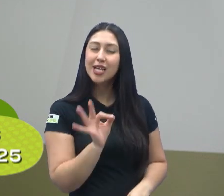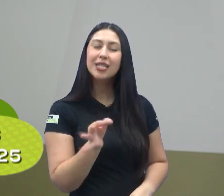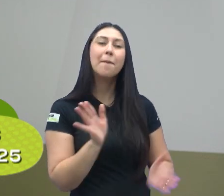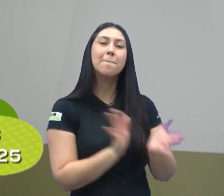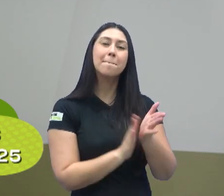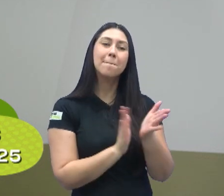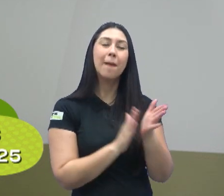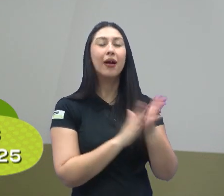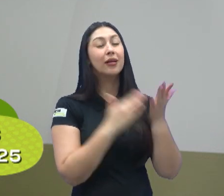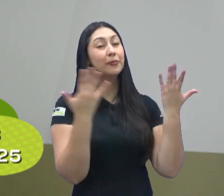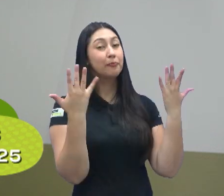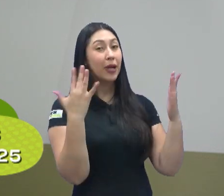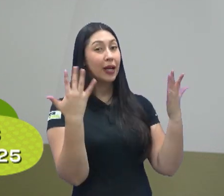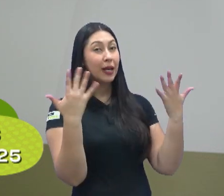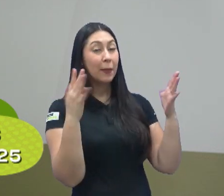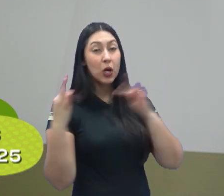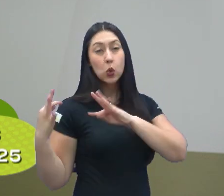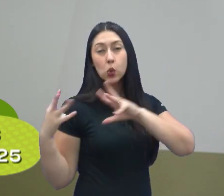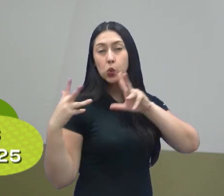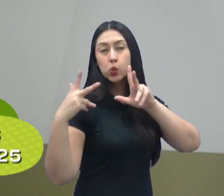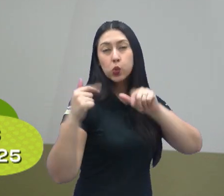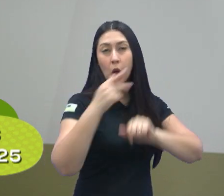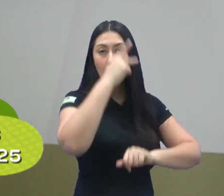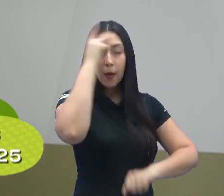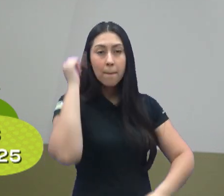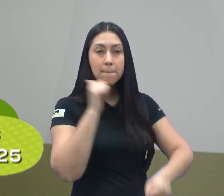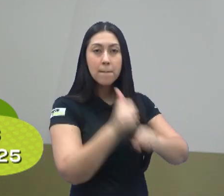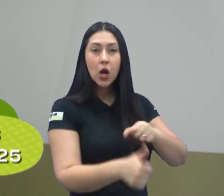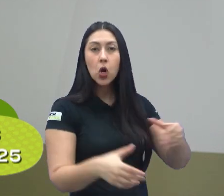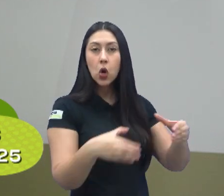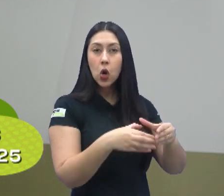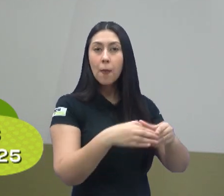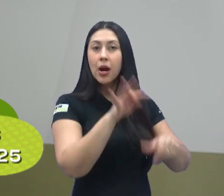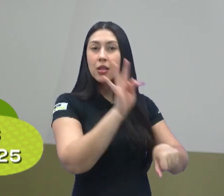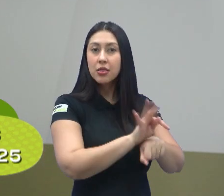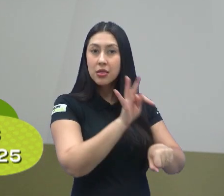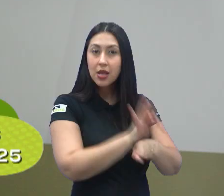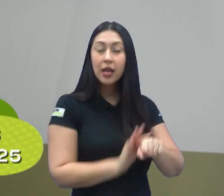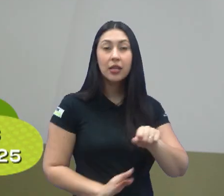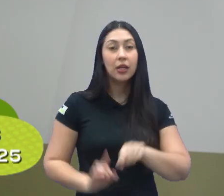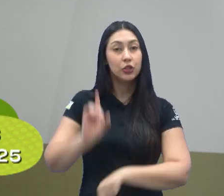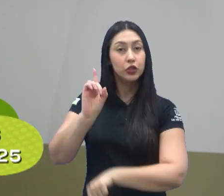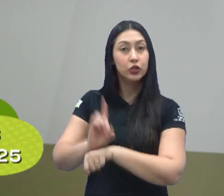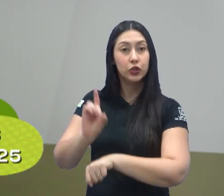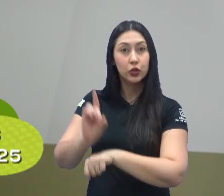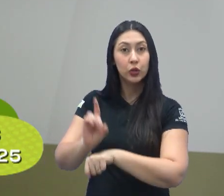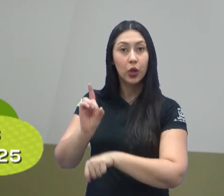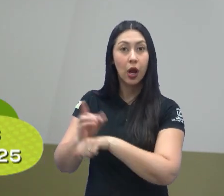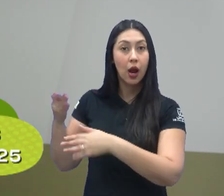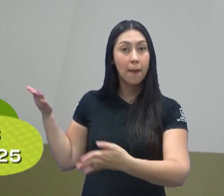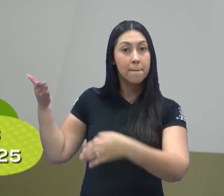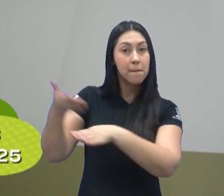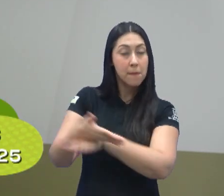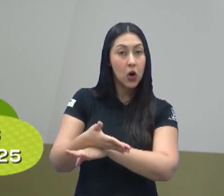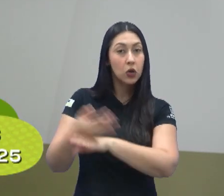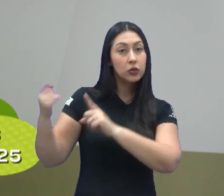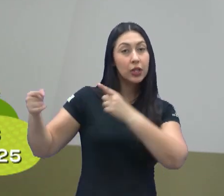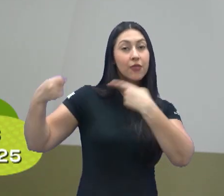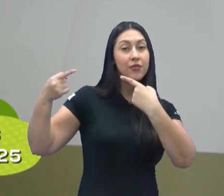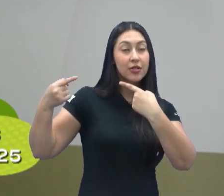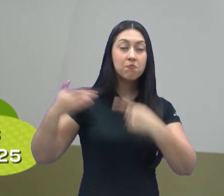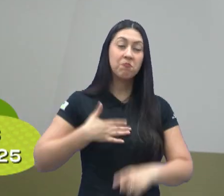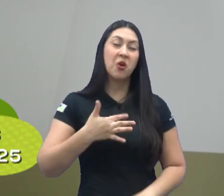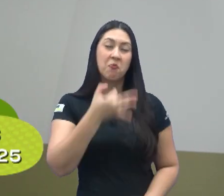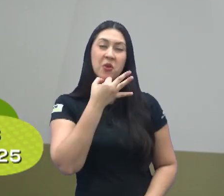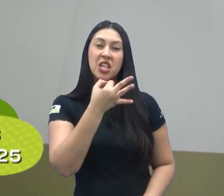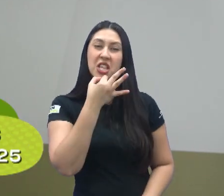parabéns a todos os atletas, comissão técnica, diretoria, né, que participaram desses jogos. Eu acho que isso é sempre